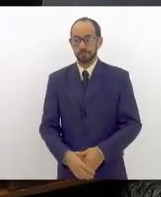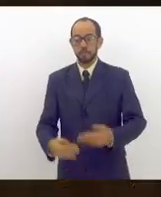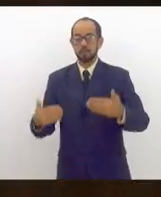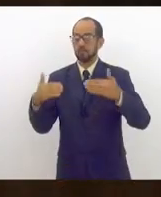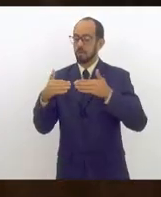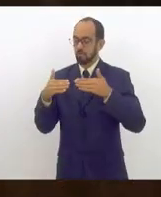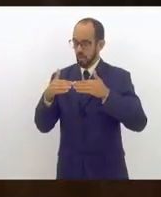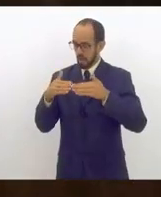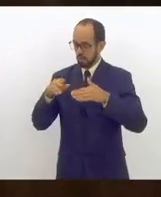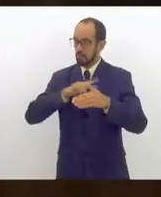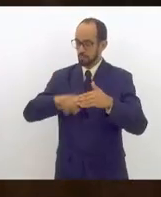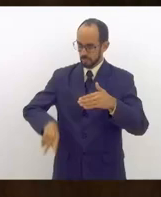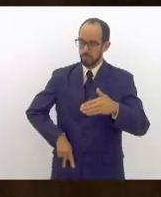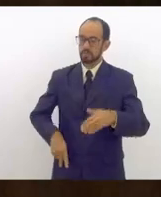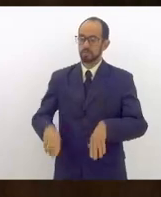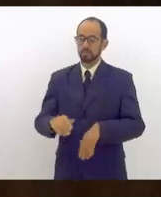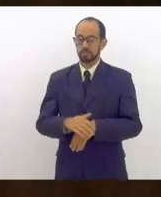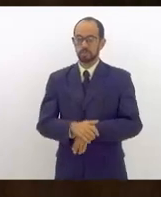Parecer favorável, presidente.